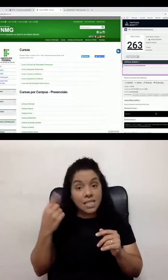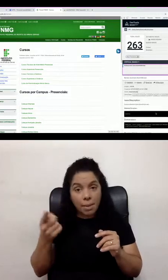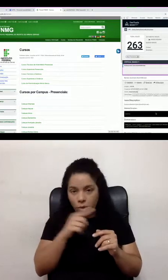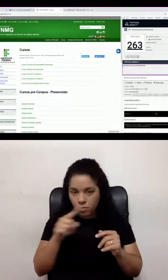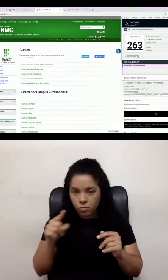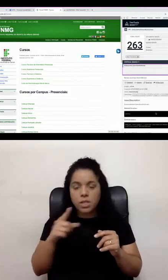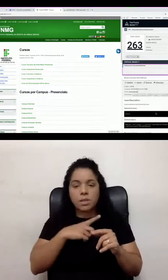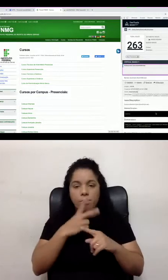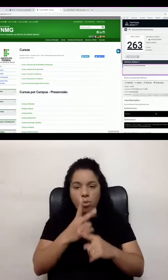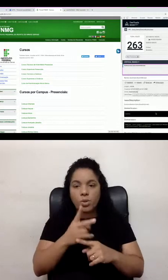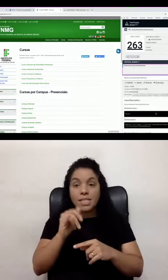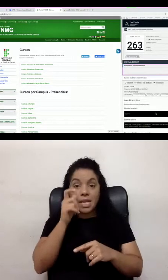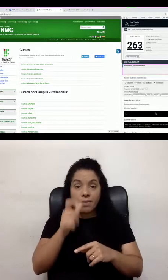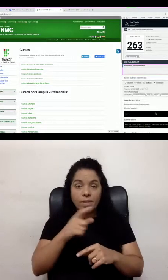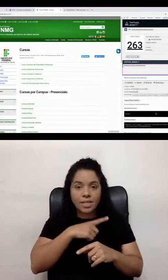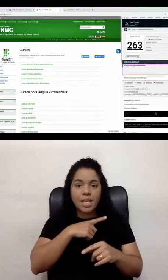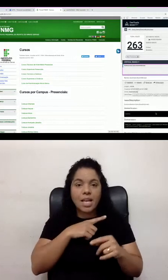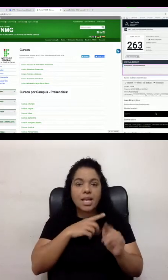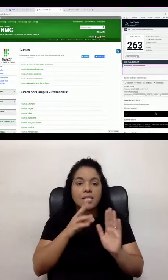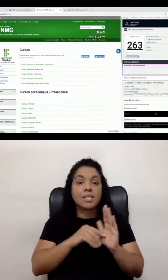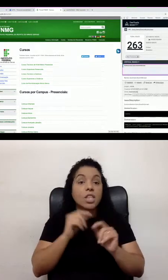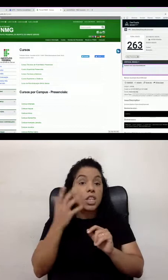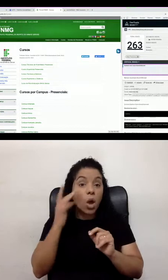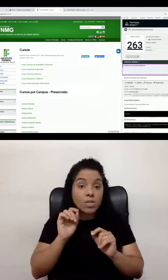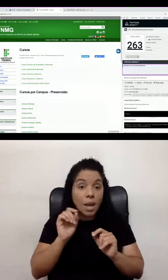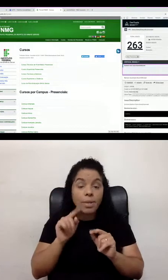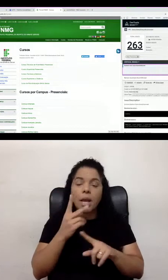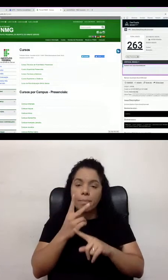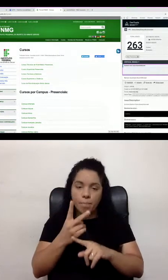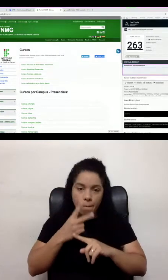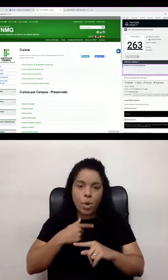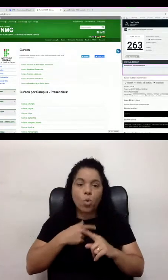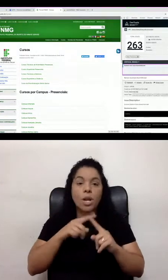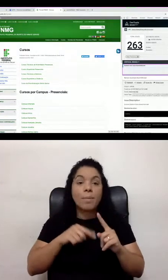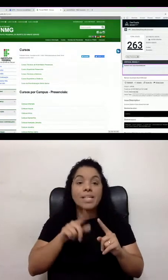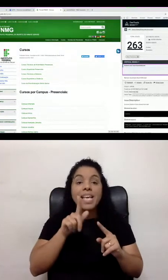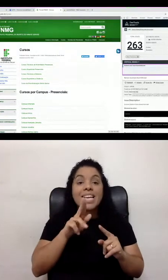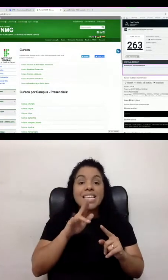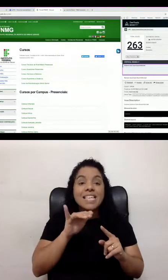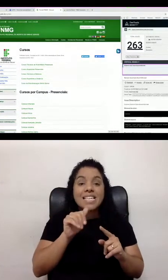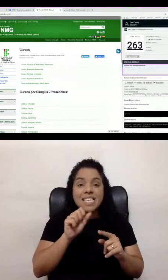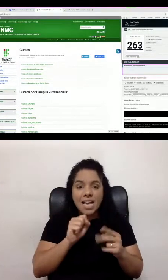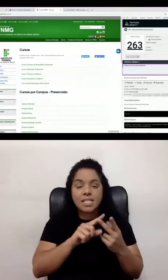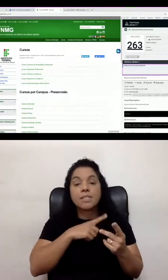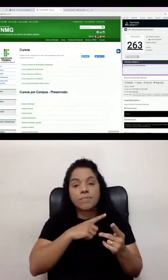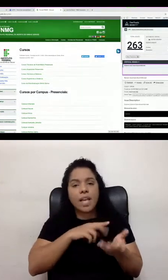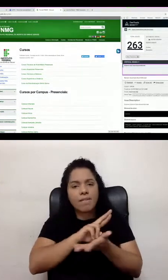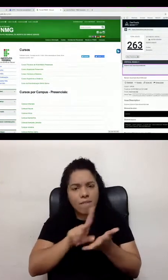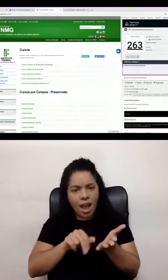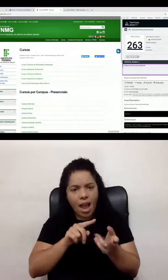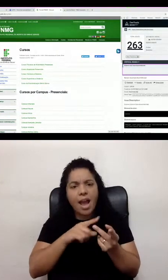procuram, quem tiver interesse em WCAG, não souber o que é, pode me procurar, mas como eu disse, são os guias. Esses guias existem